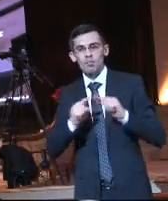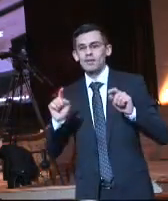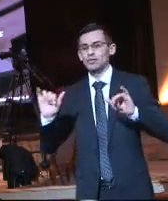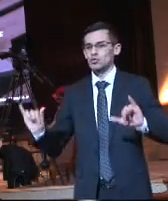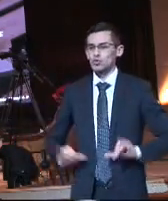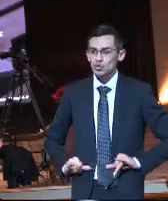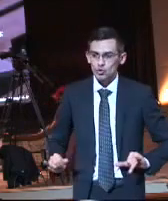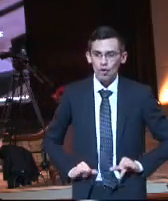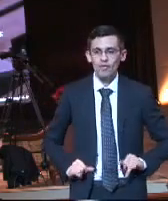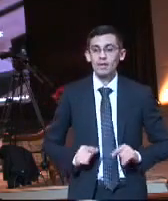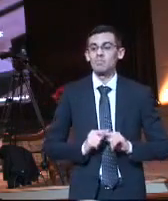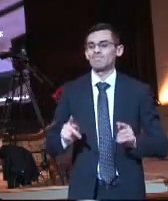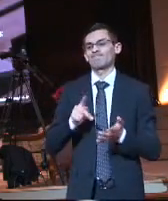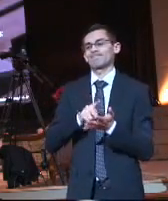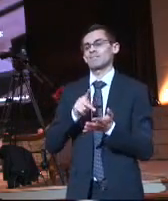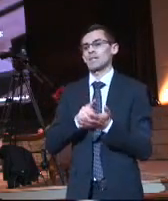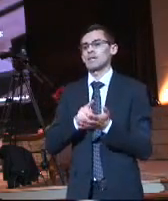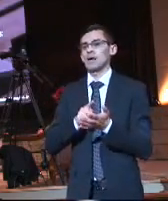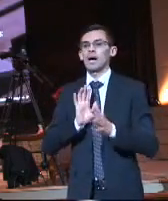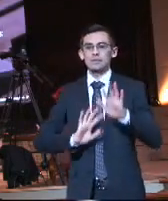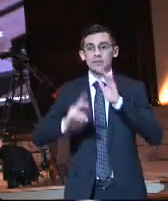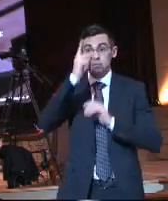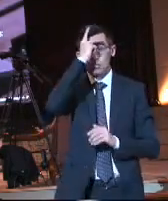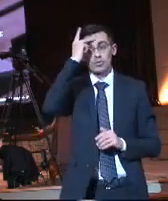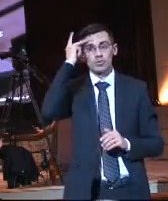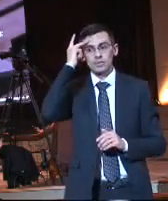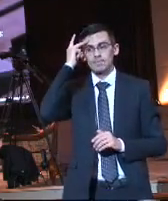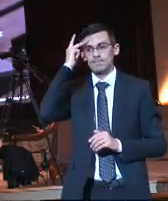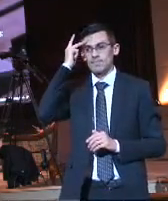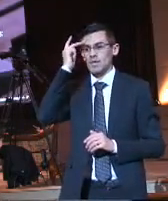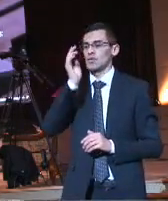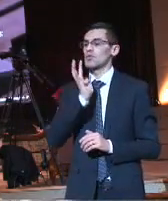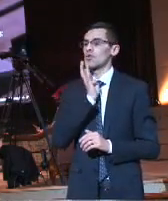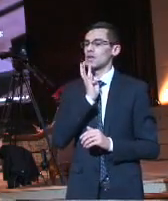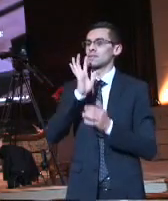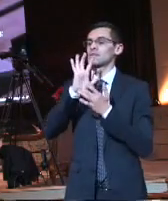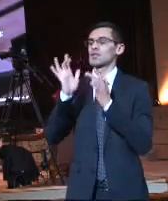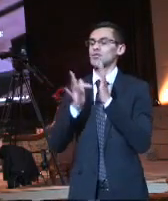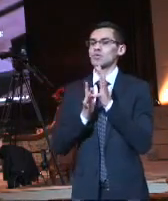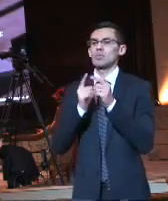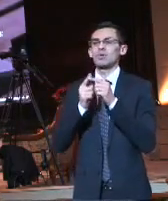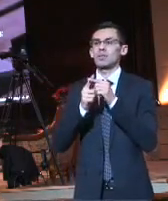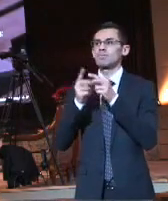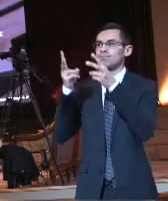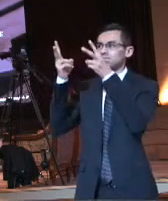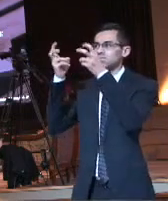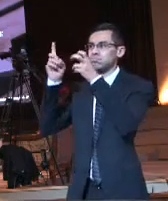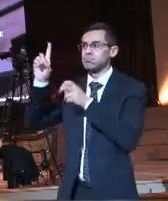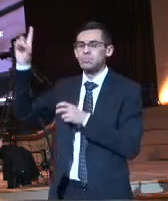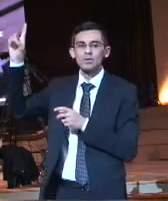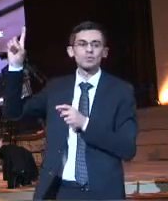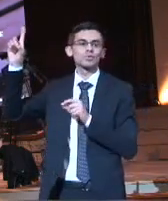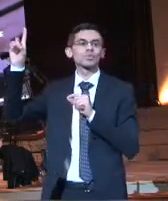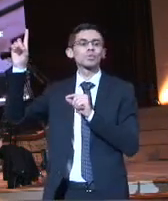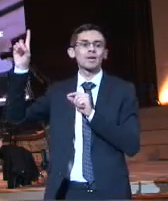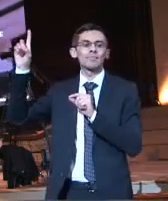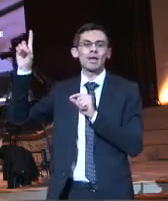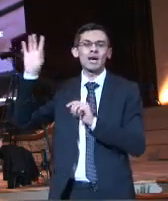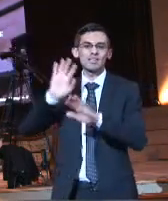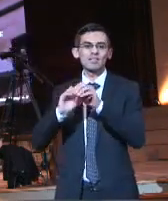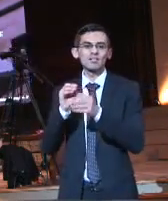E é interessante isso na vida da gente. Às vezes, a gente tem uma dimensão de Deus muito